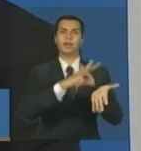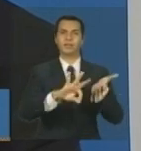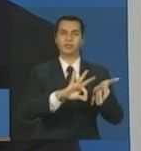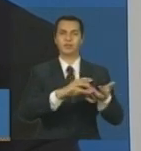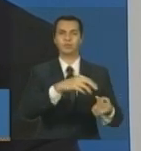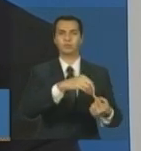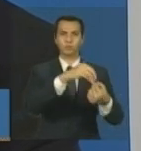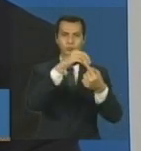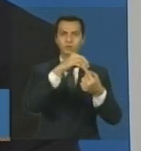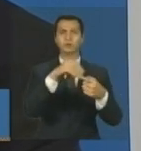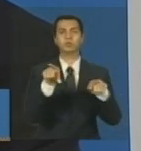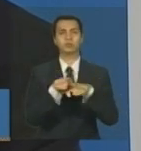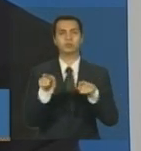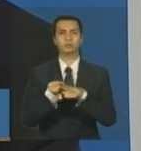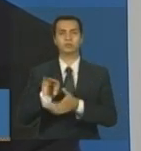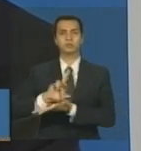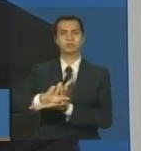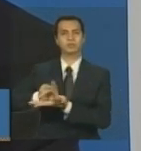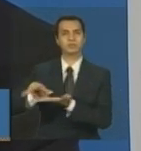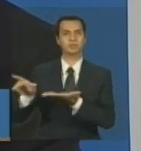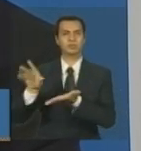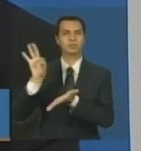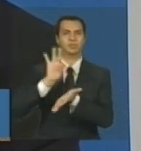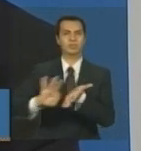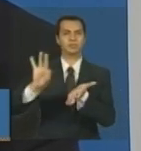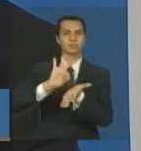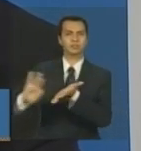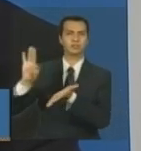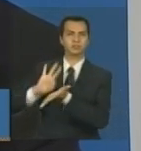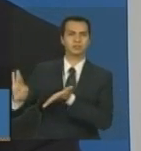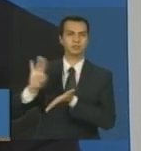diversos outros registros